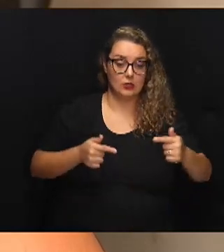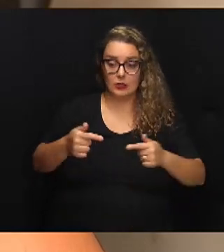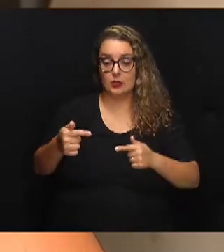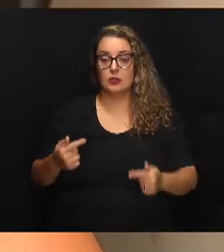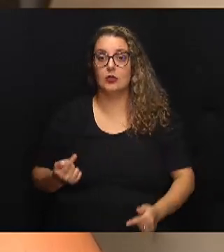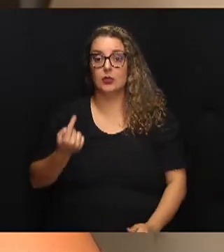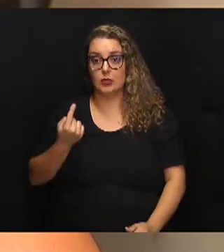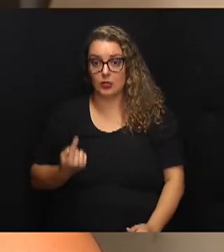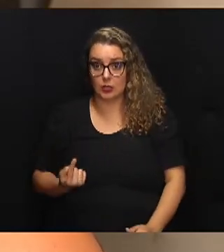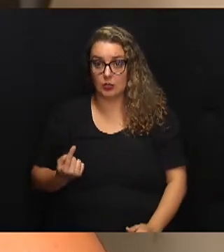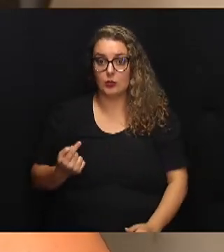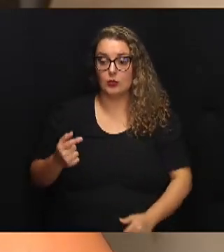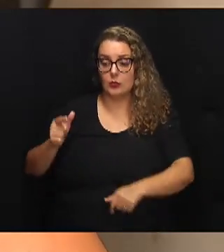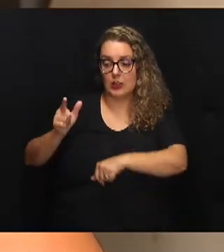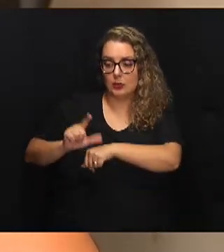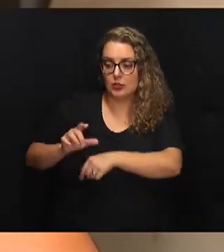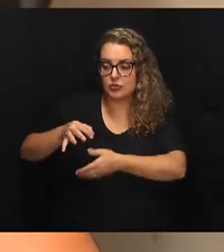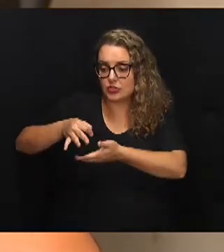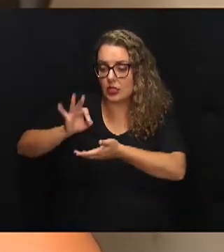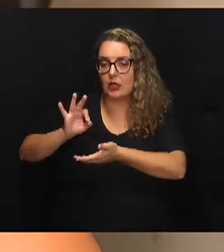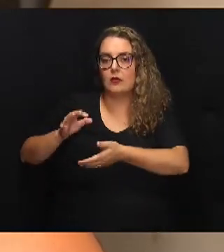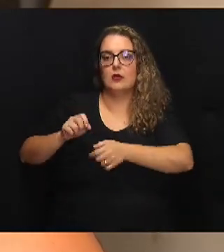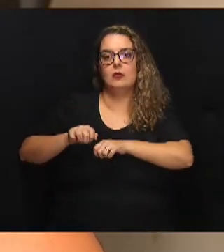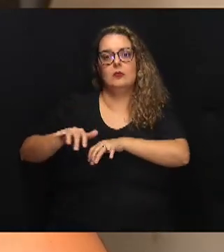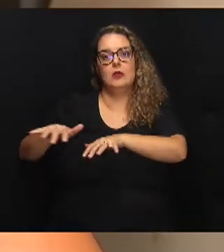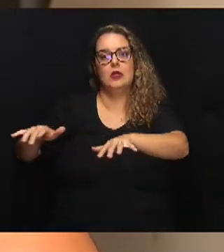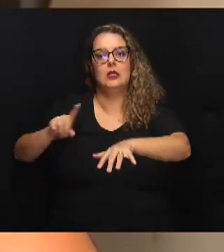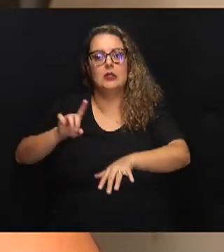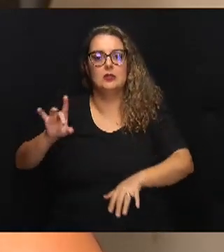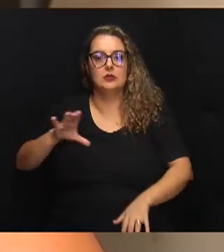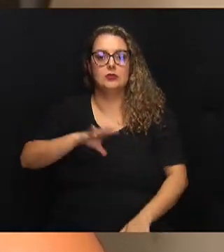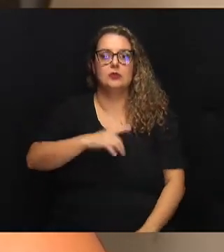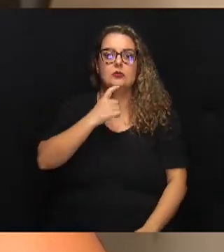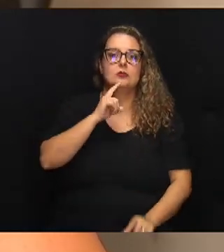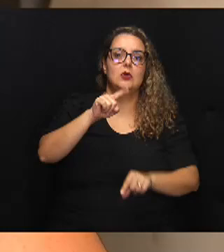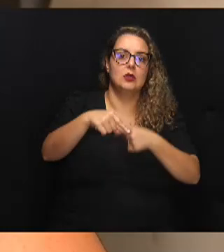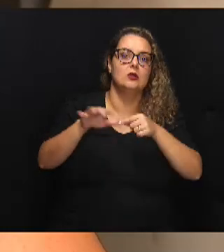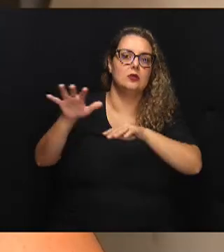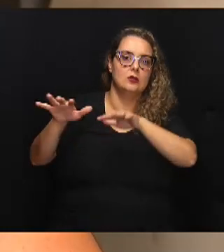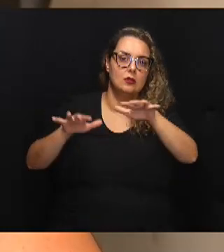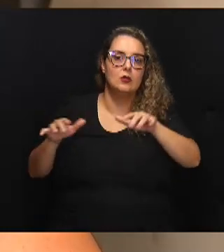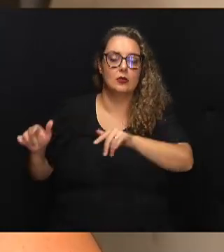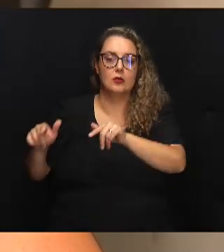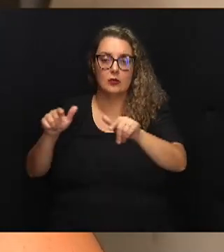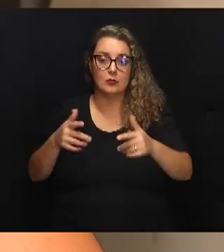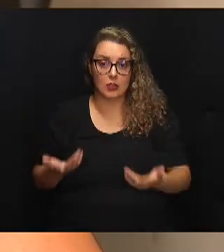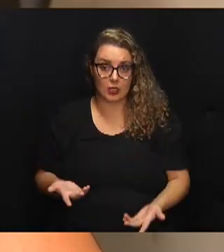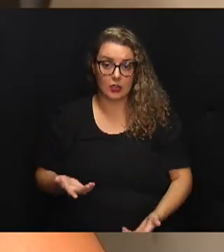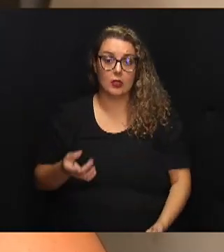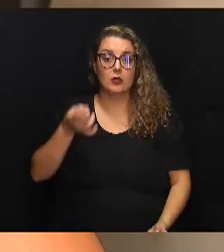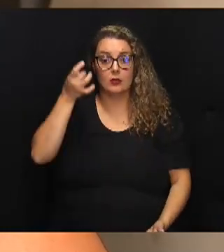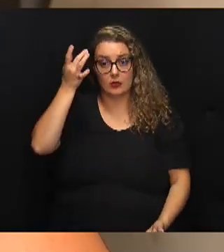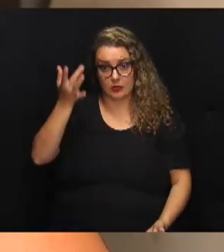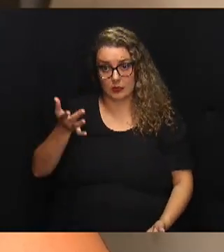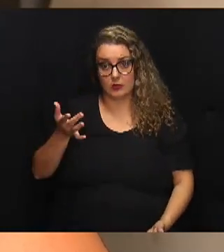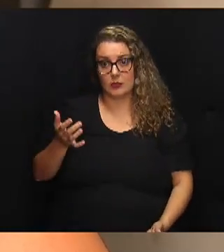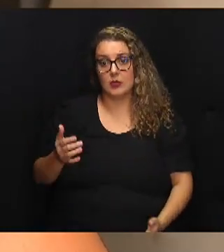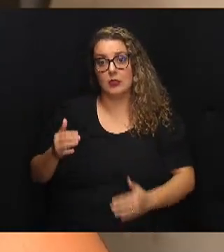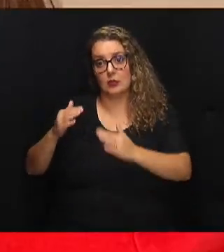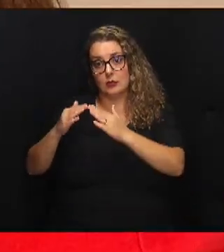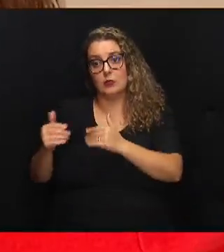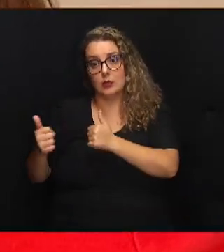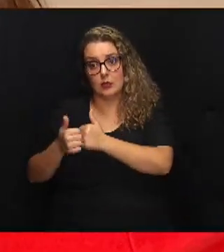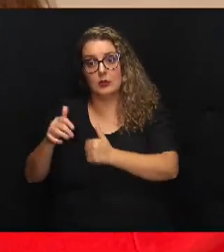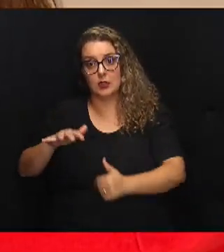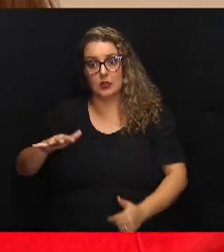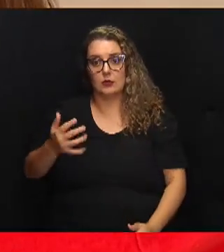café, a gente consegue abranger pessoas não só de Campinas, mas de outras localidades e vai facilitar para quem mora perto daquela região.